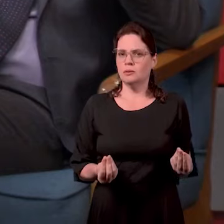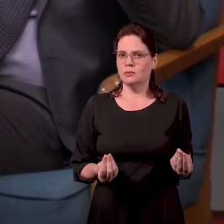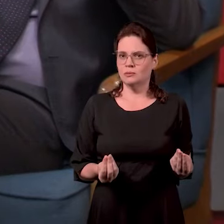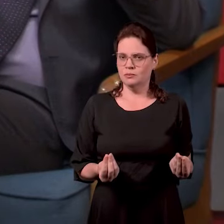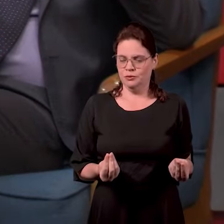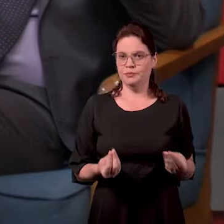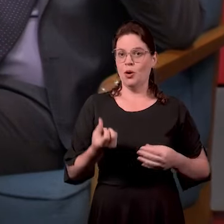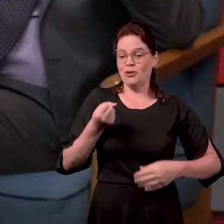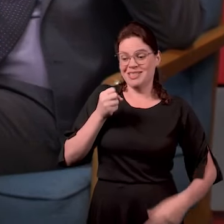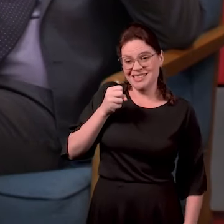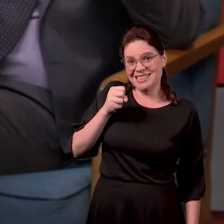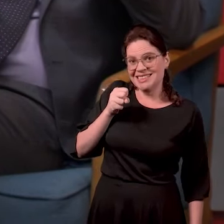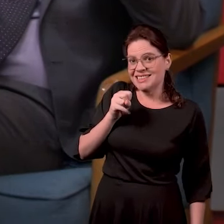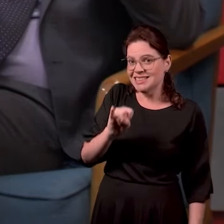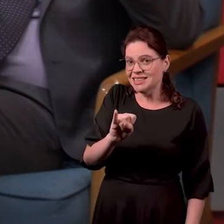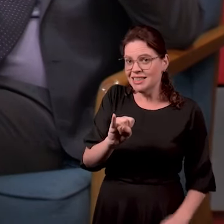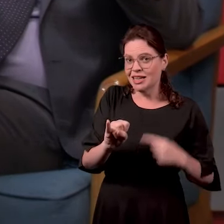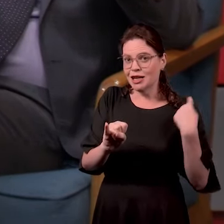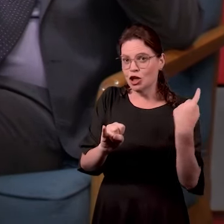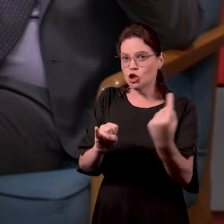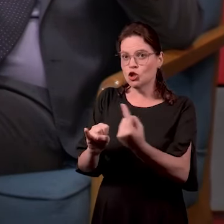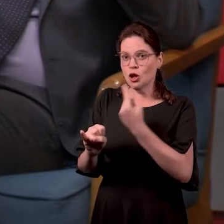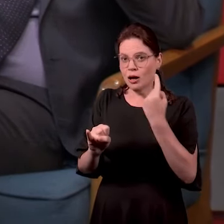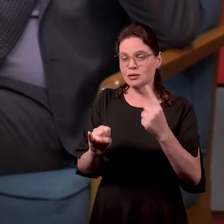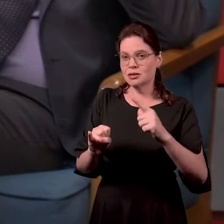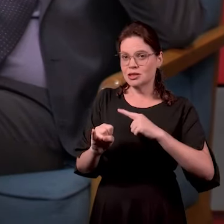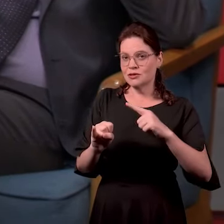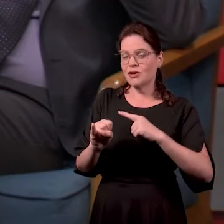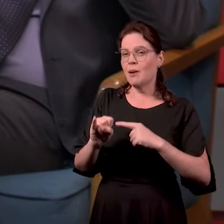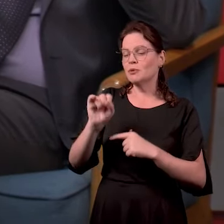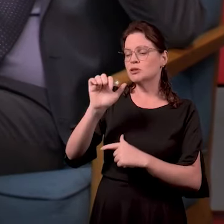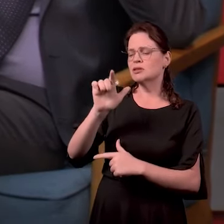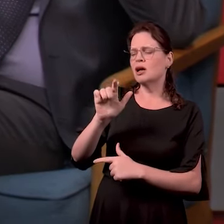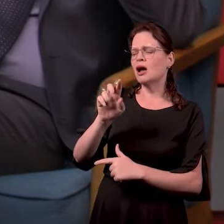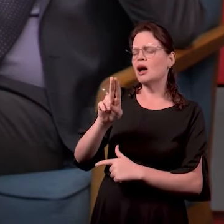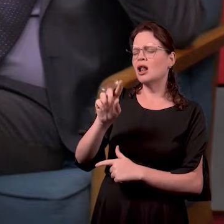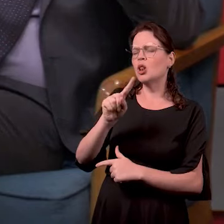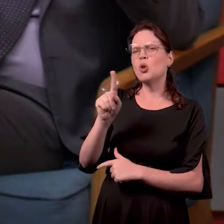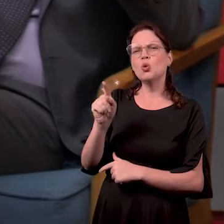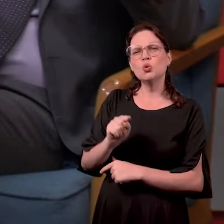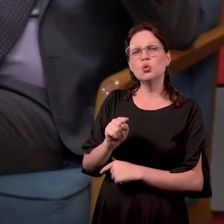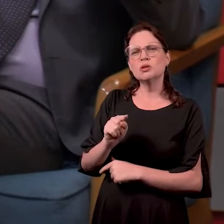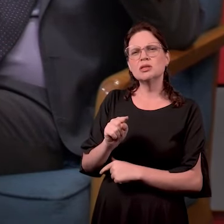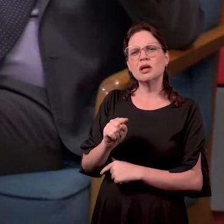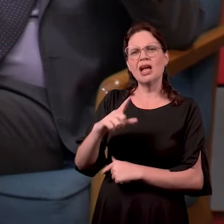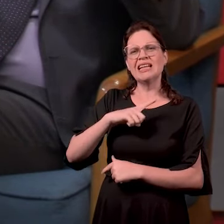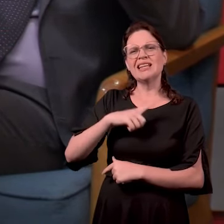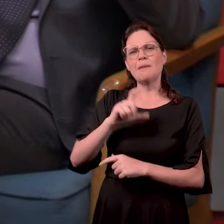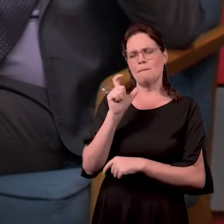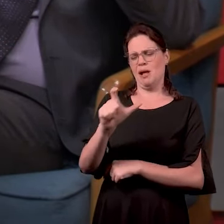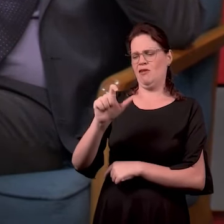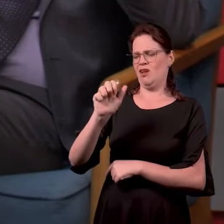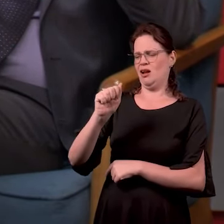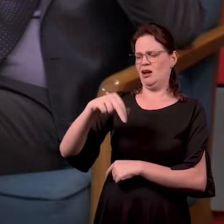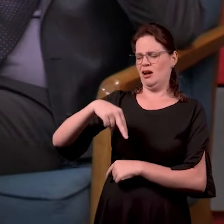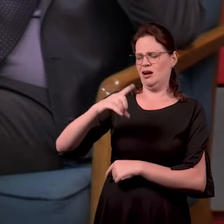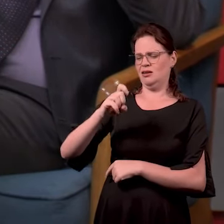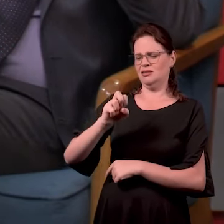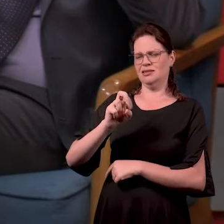Como? Se andarmos na luz. O que é que João está dizendo? Se andarmos na luz,